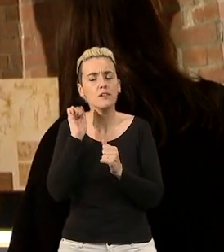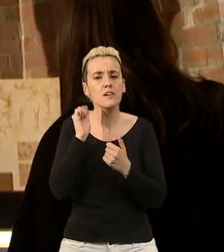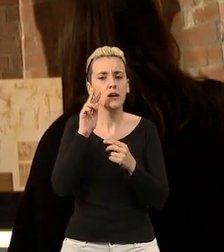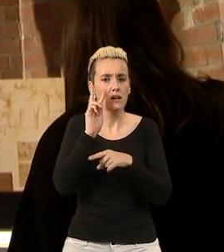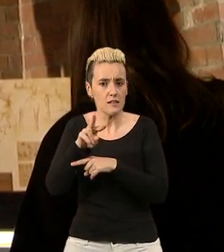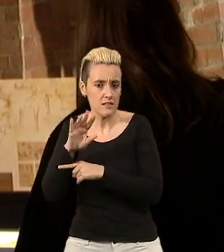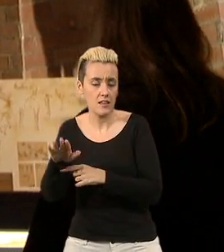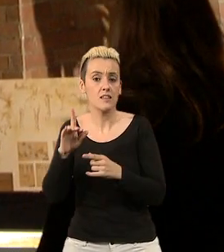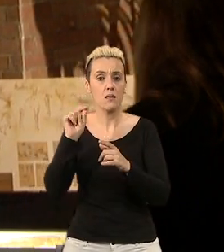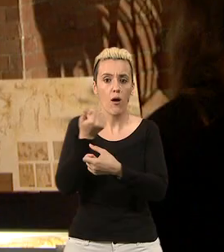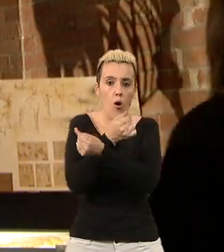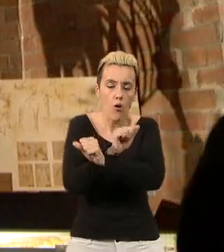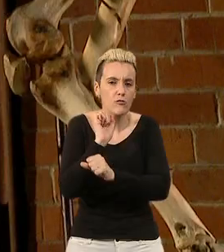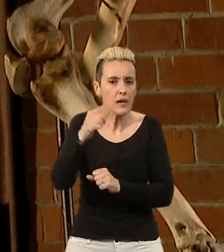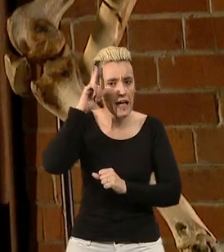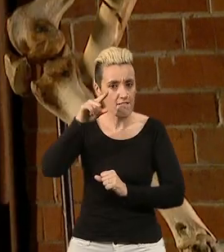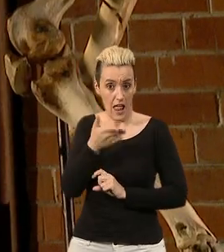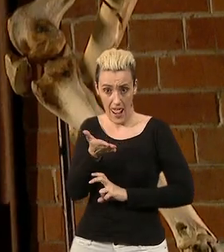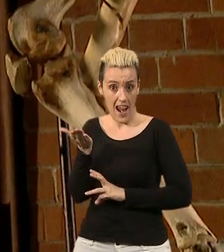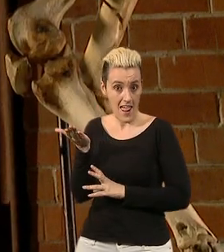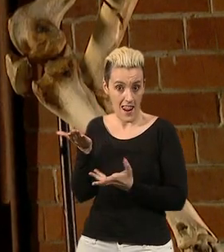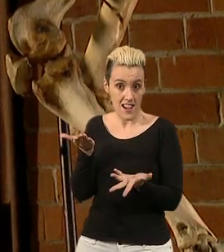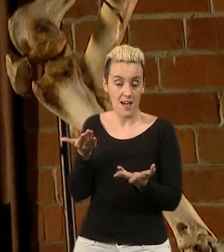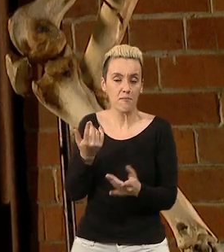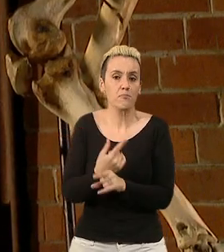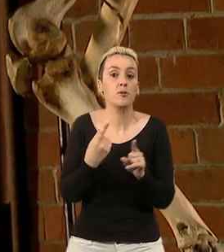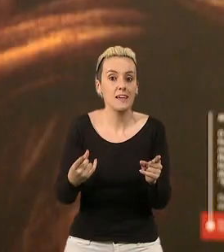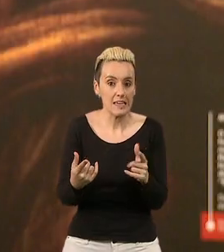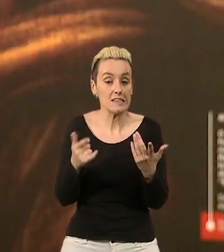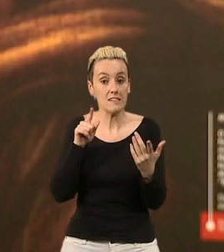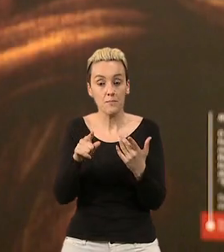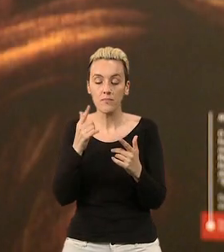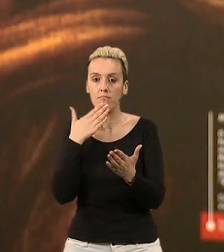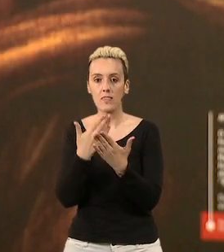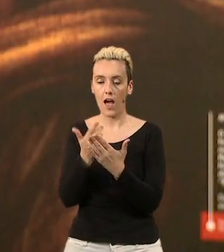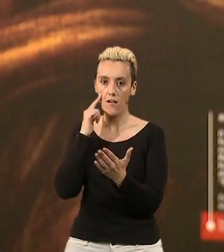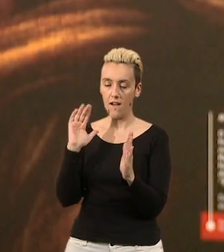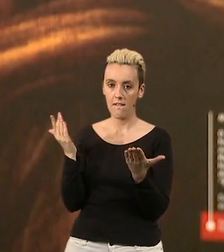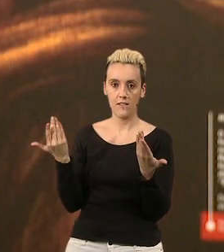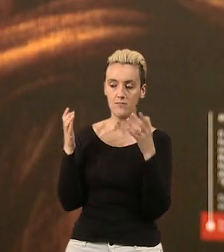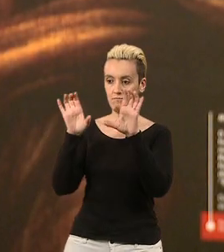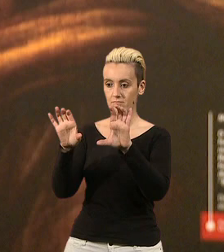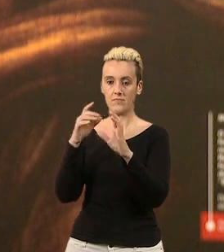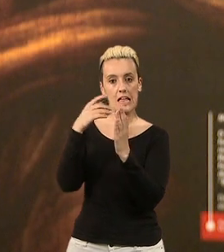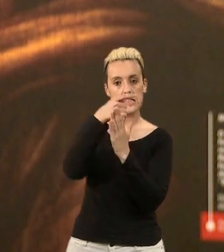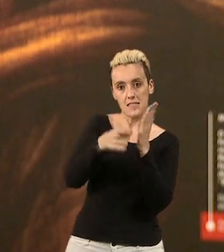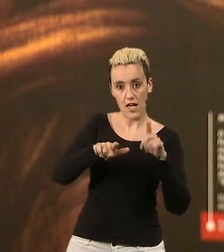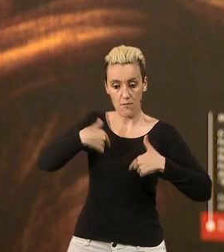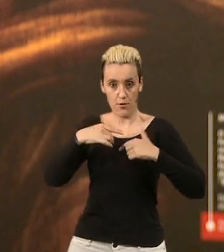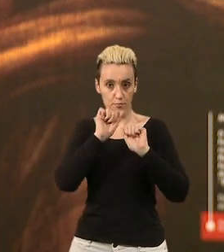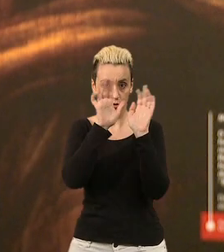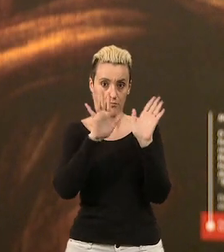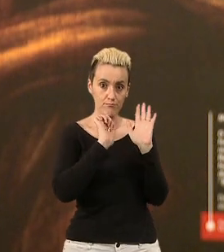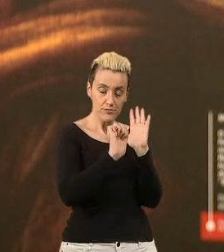cavalo, outros mecanismos que aí temos. Porquê? Porque associando esse contraste entre o objeto real e o desenho de Leonardo da